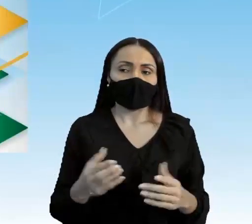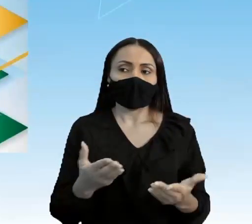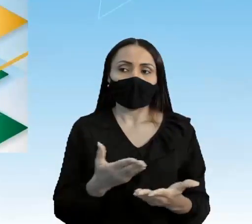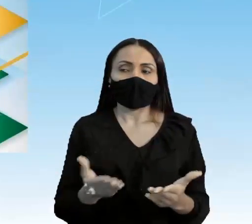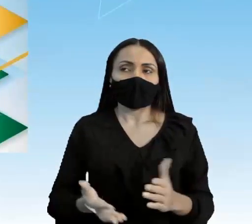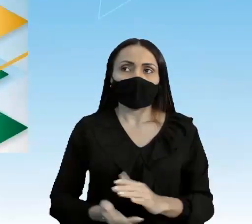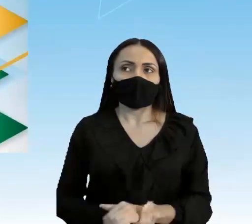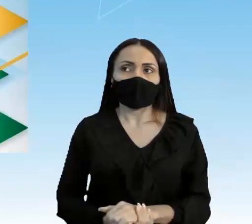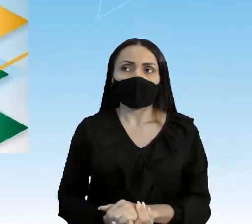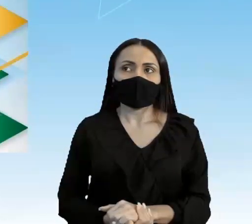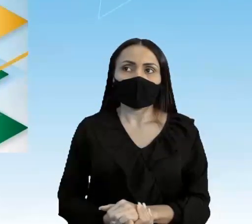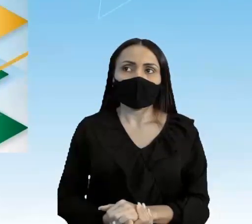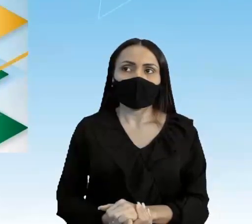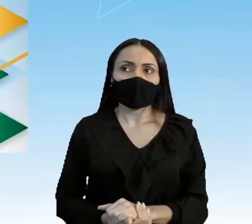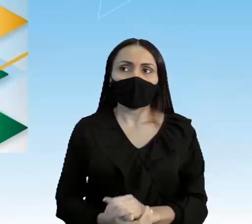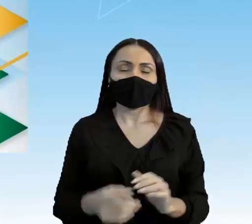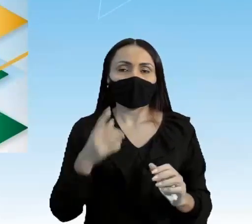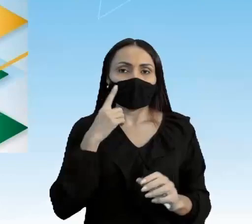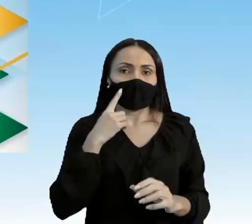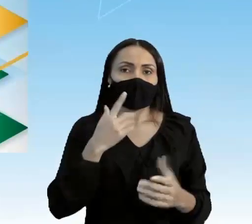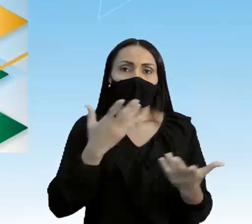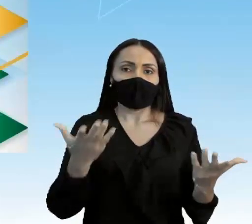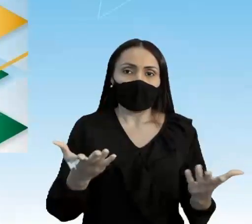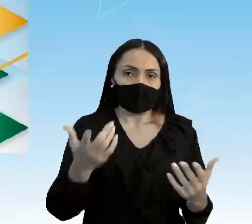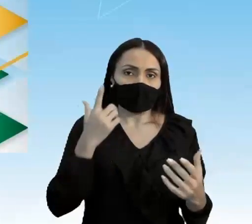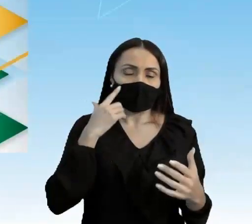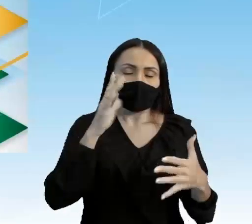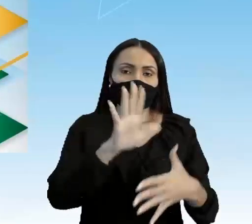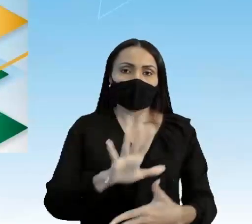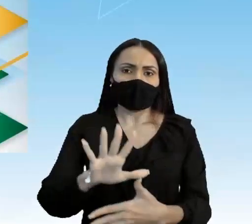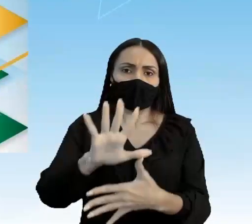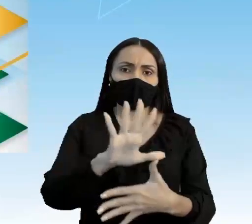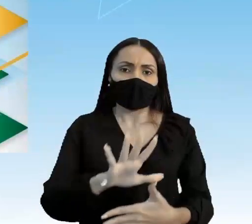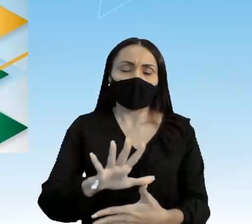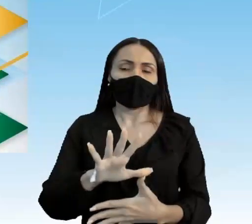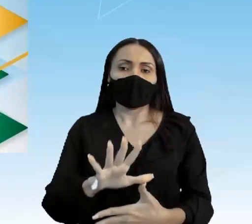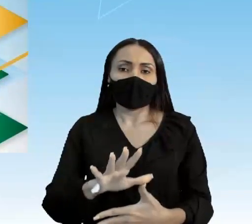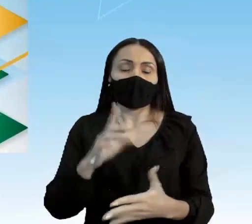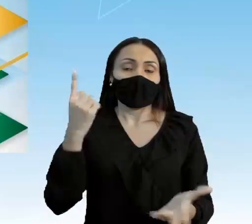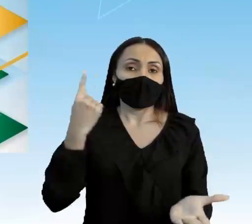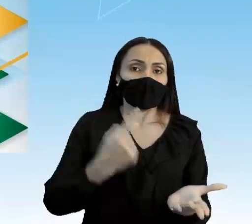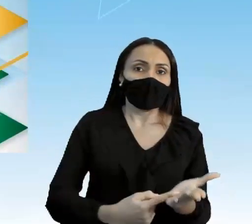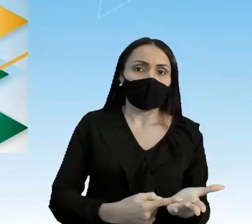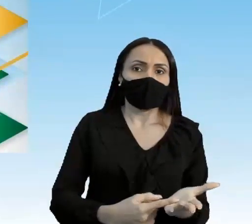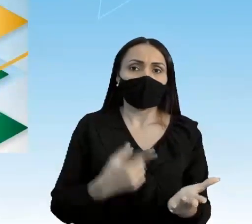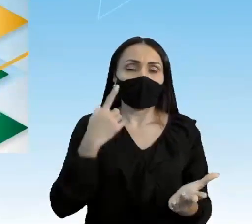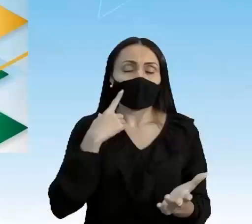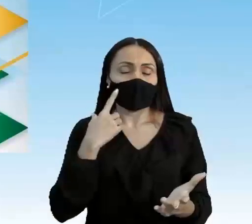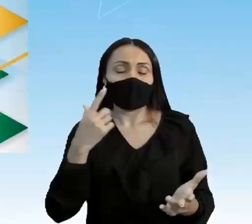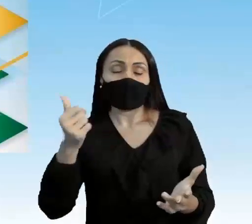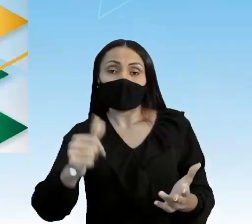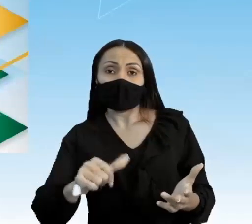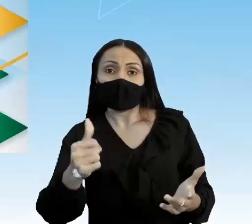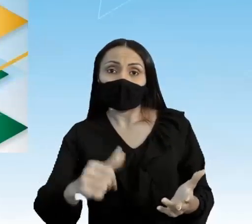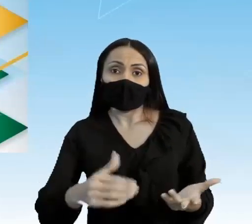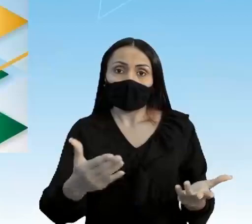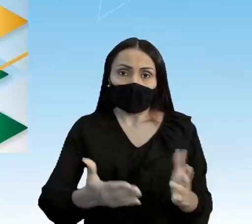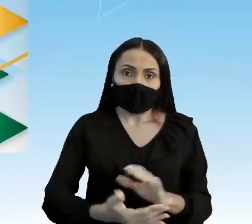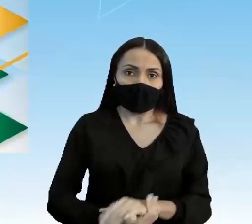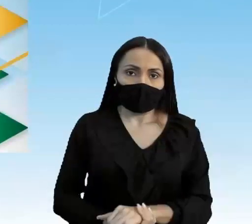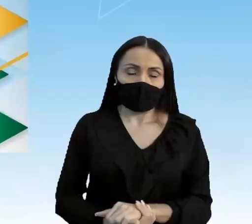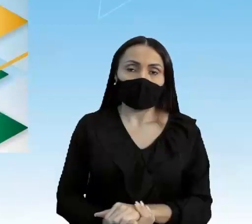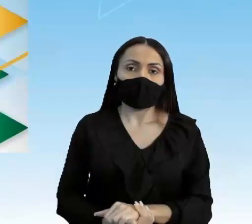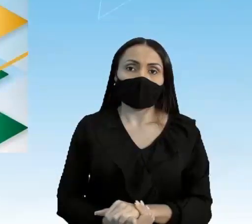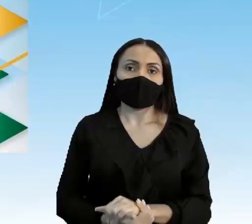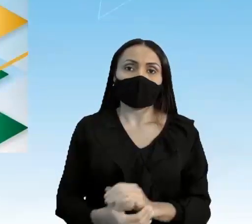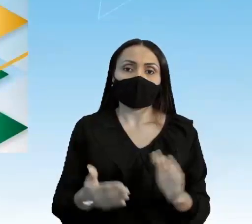exclusão e marginalização na América. Então, de acordo com a maioria dos analistas, a